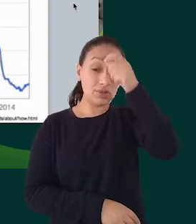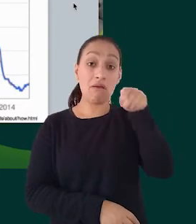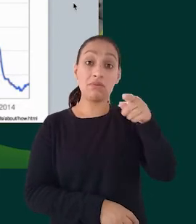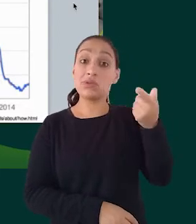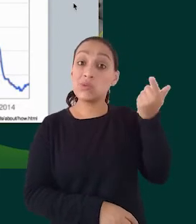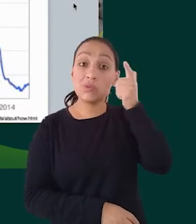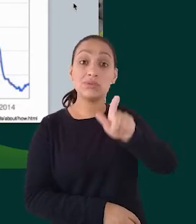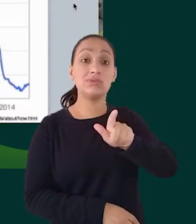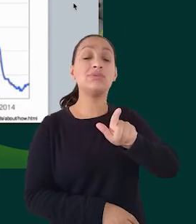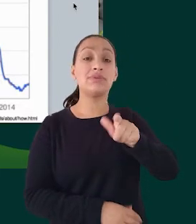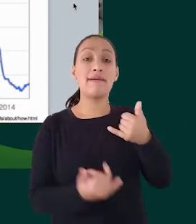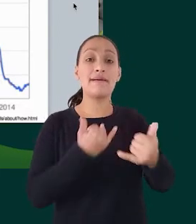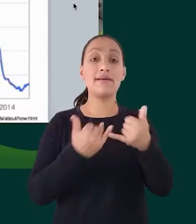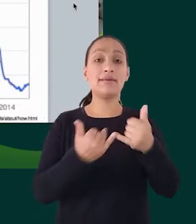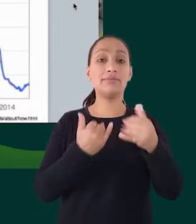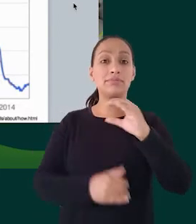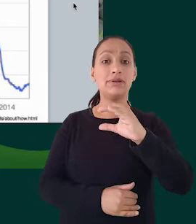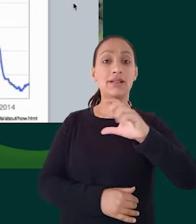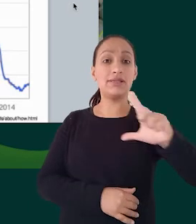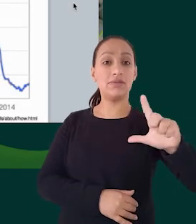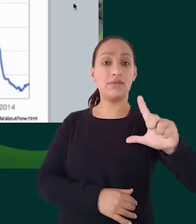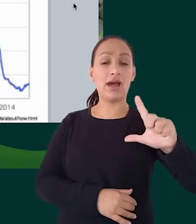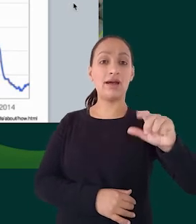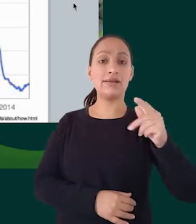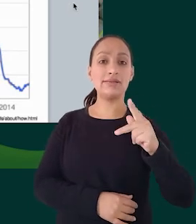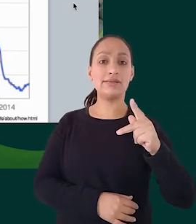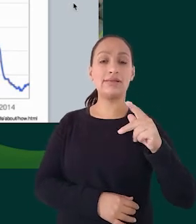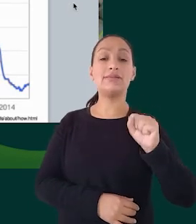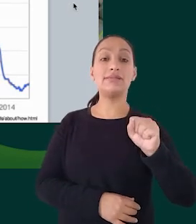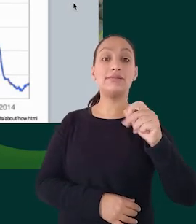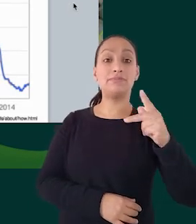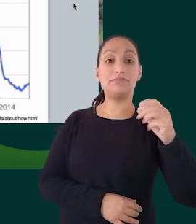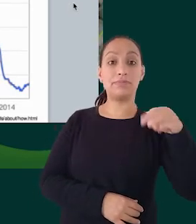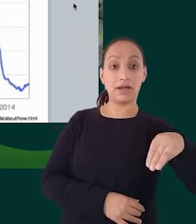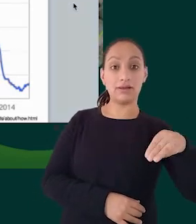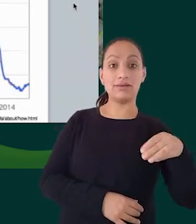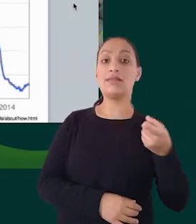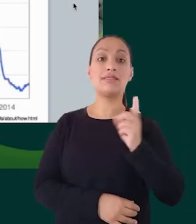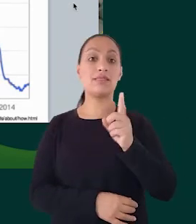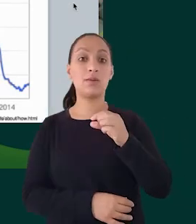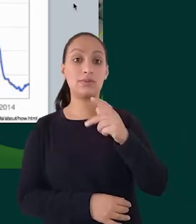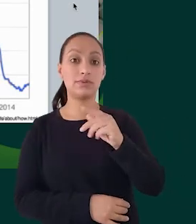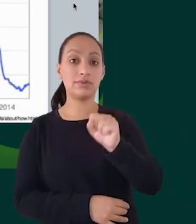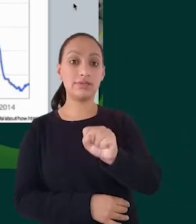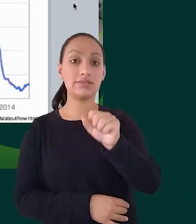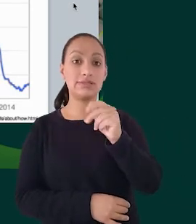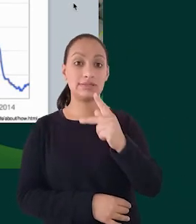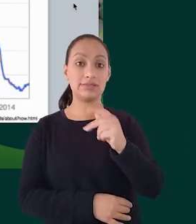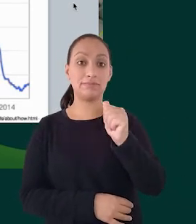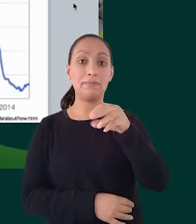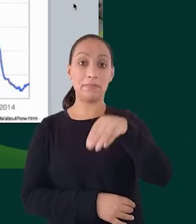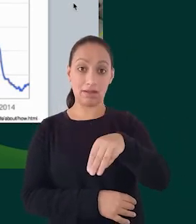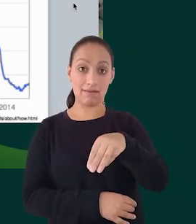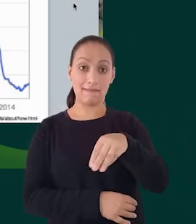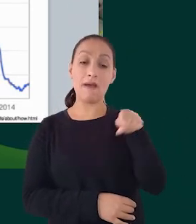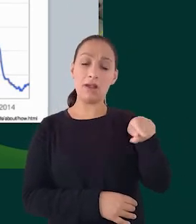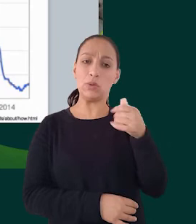conseguem, por exemplo, classificar em spam e não spam. Eles conseguem